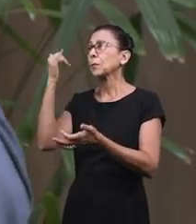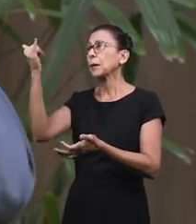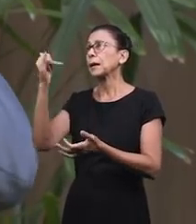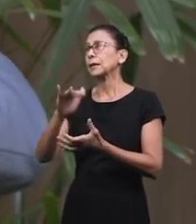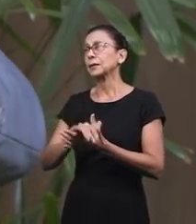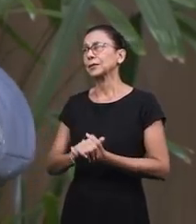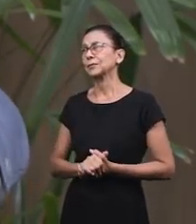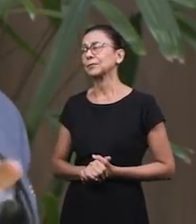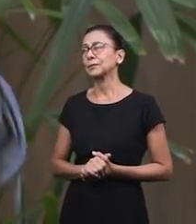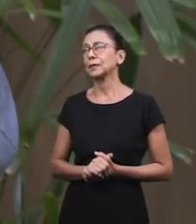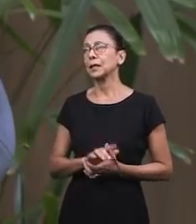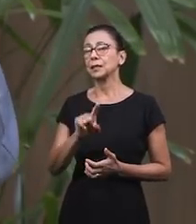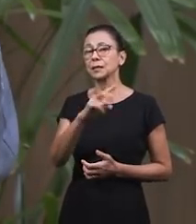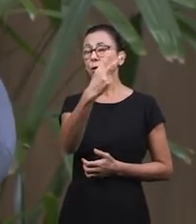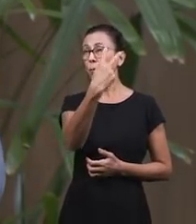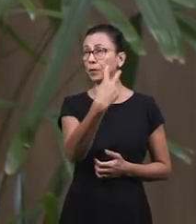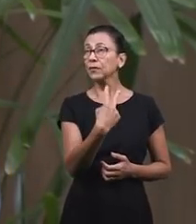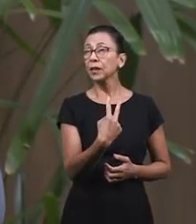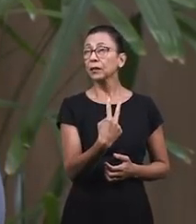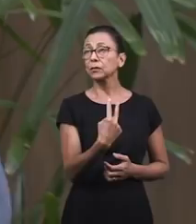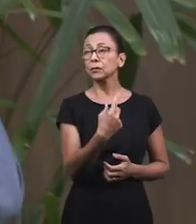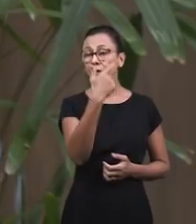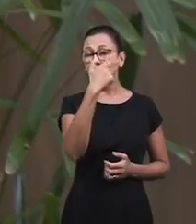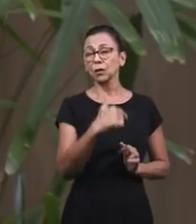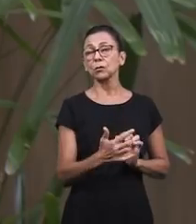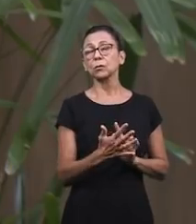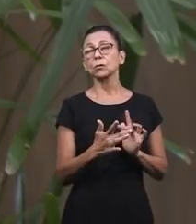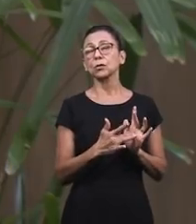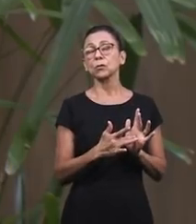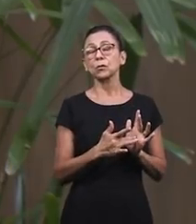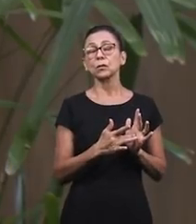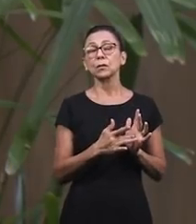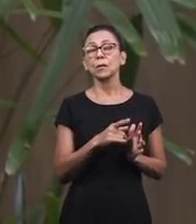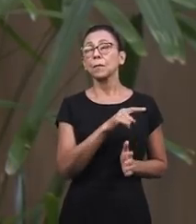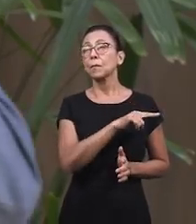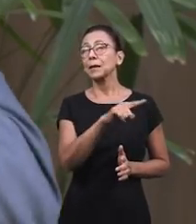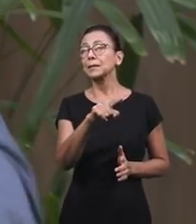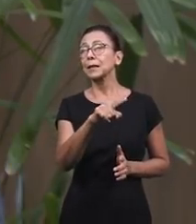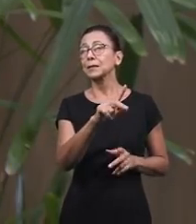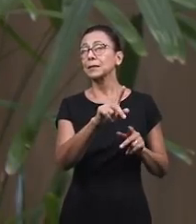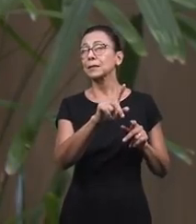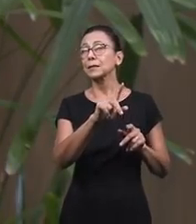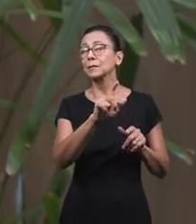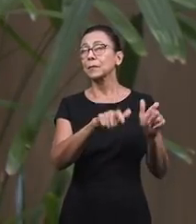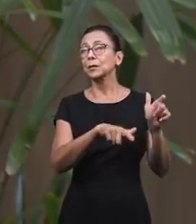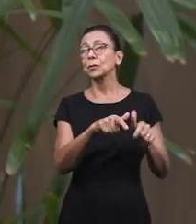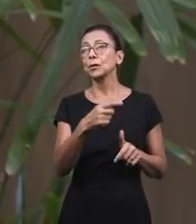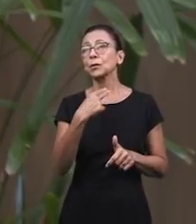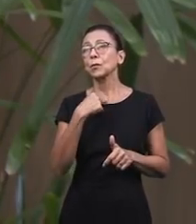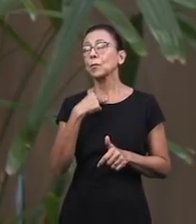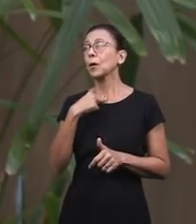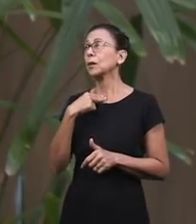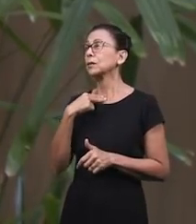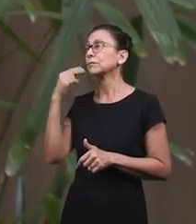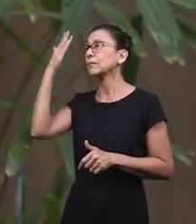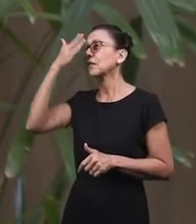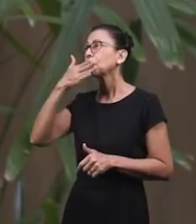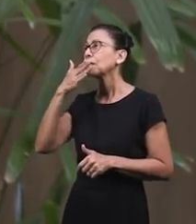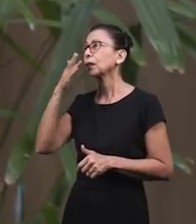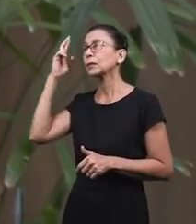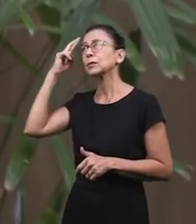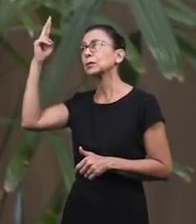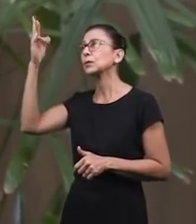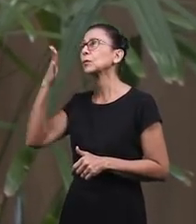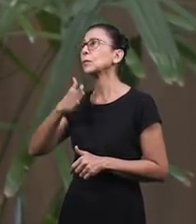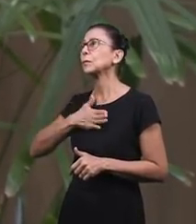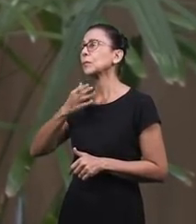me vendo, mas o Pai é o único verdadeiro, ele é único. Glória a Deus. Até quando Jesus fala o seguinte, que quando você fala que Jesus era bom,